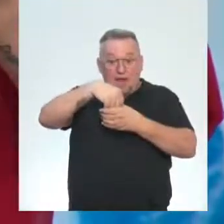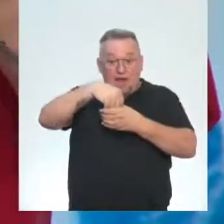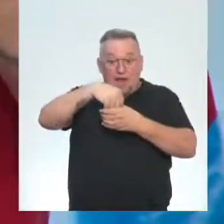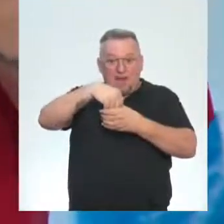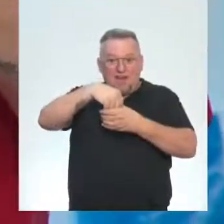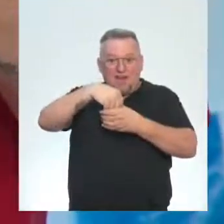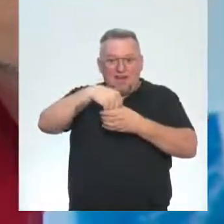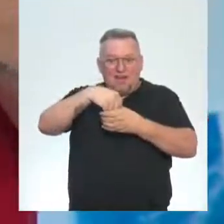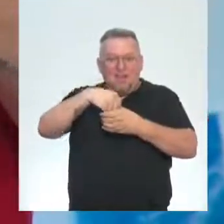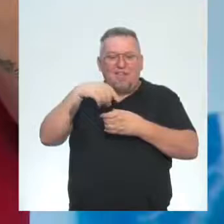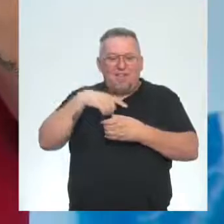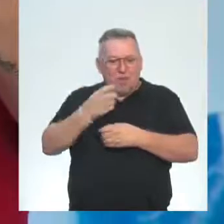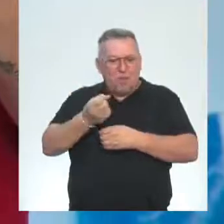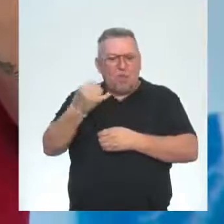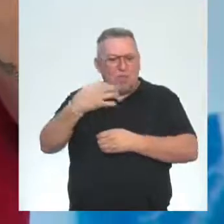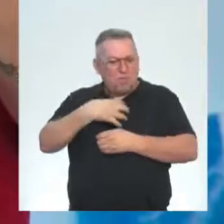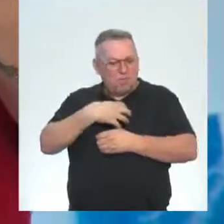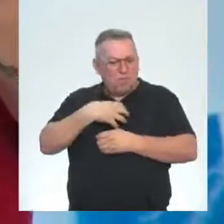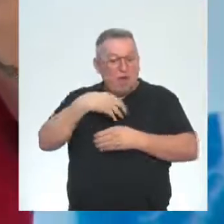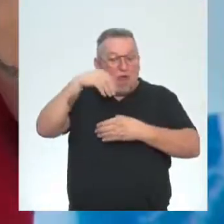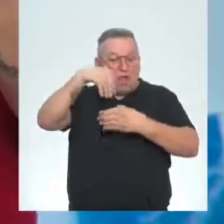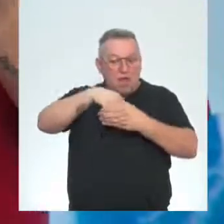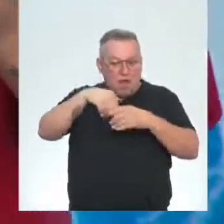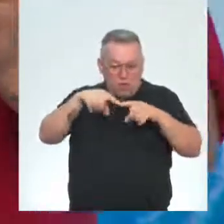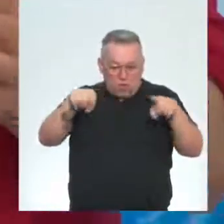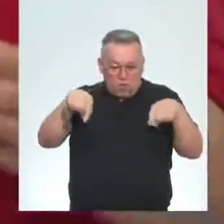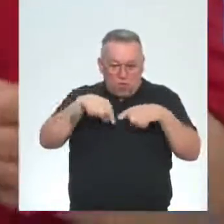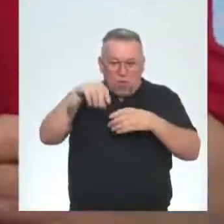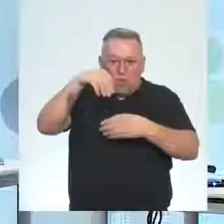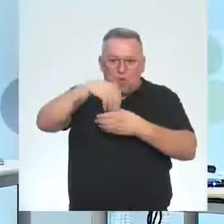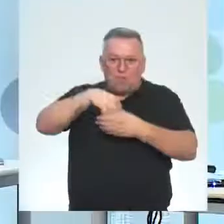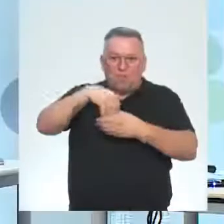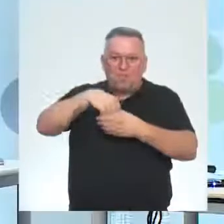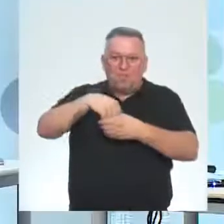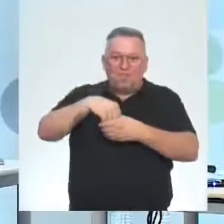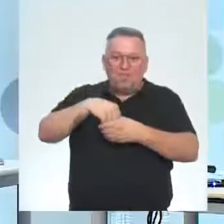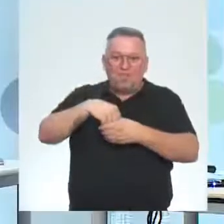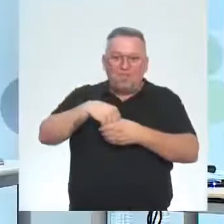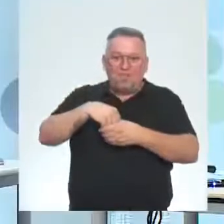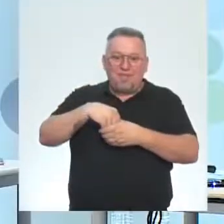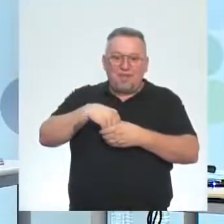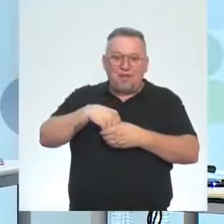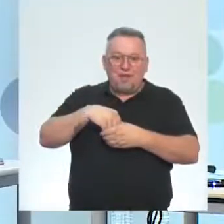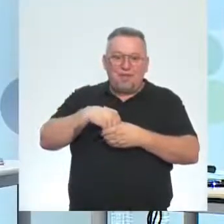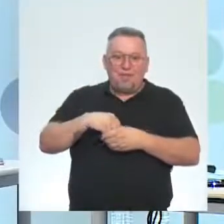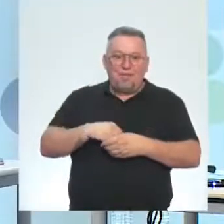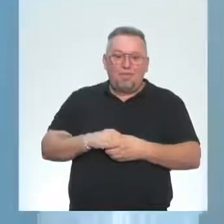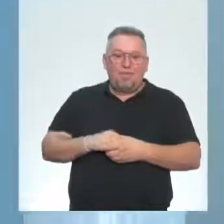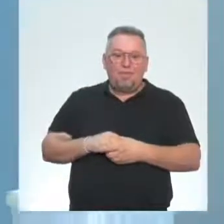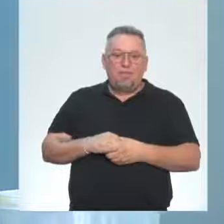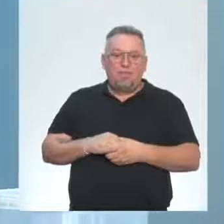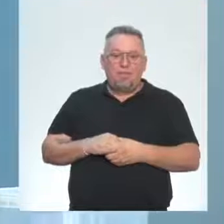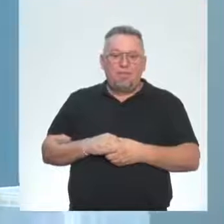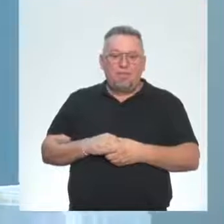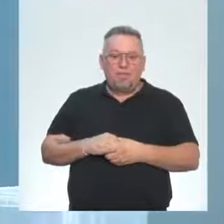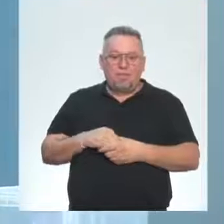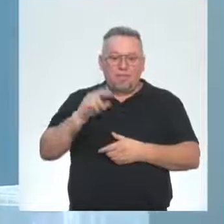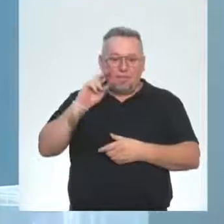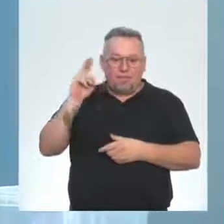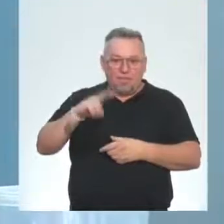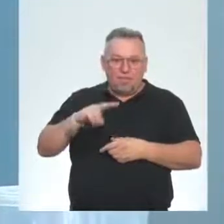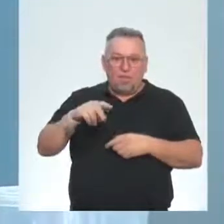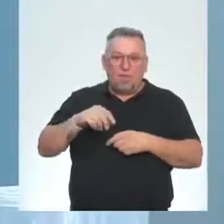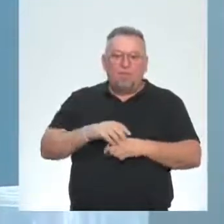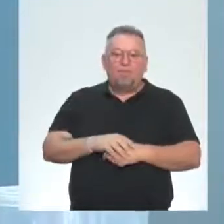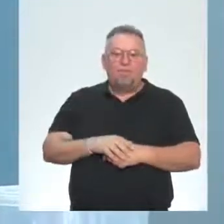só, olha de quantas formas eu vou medir essa figura, Jonas. Que legal. Olha só, por dentro primeiro, ó, vou abrir, ó, e vou encaixar essa pinça